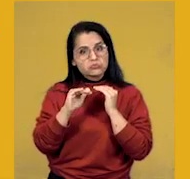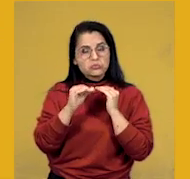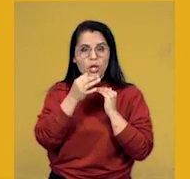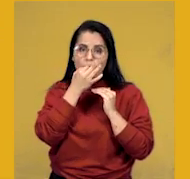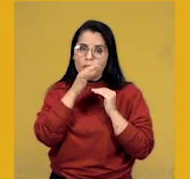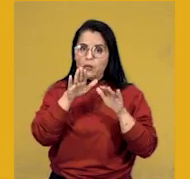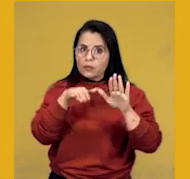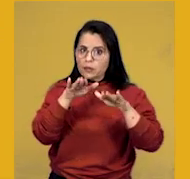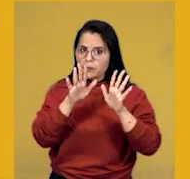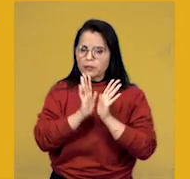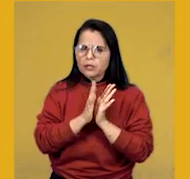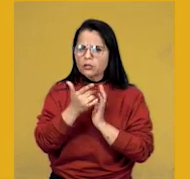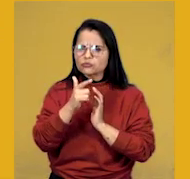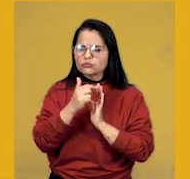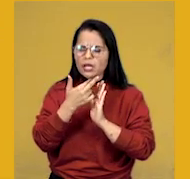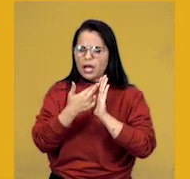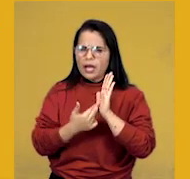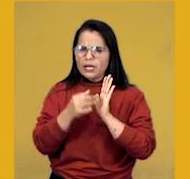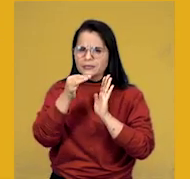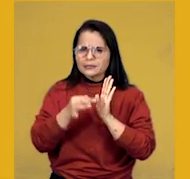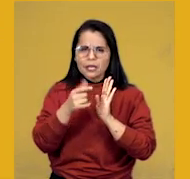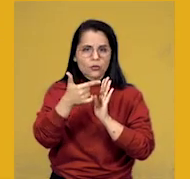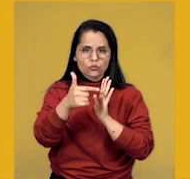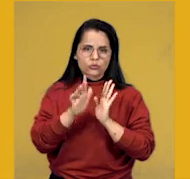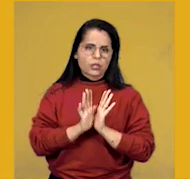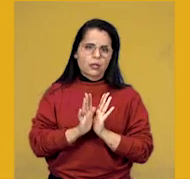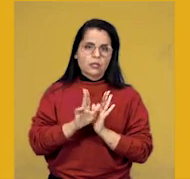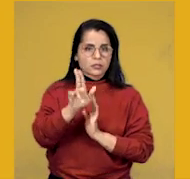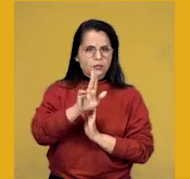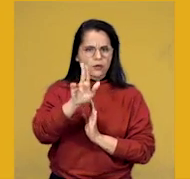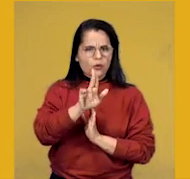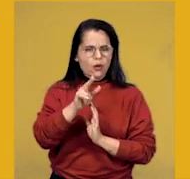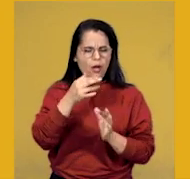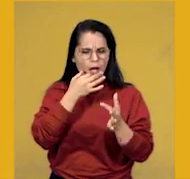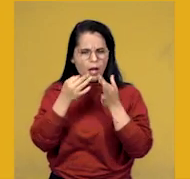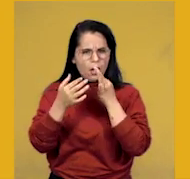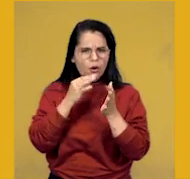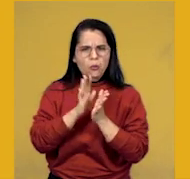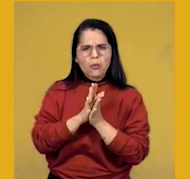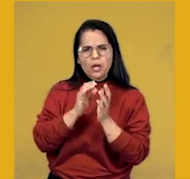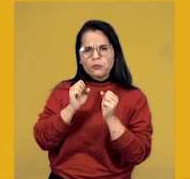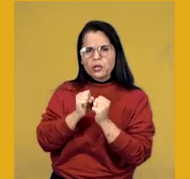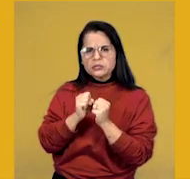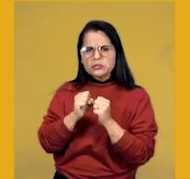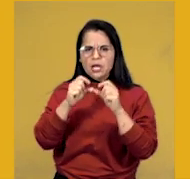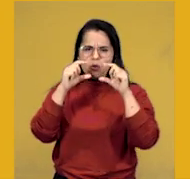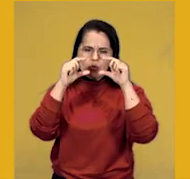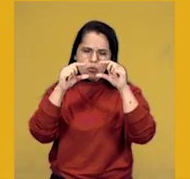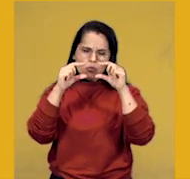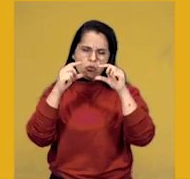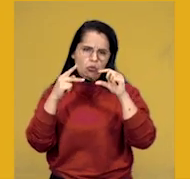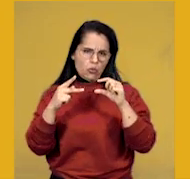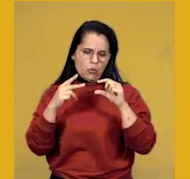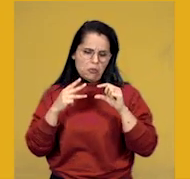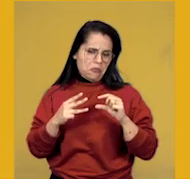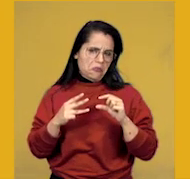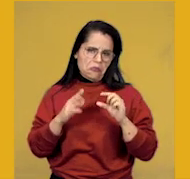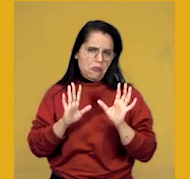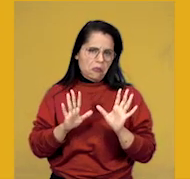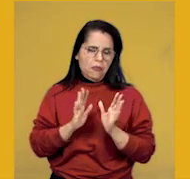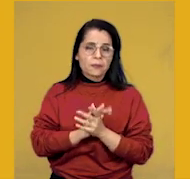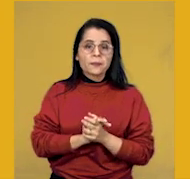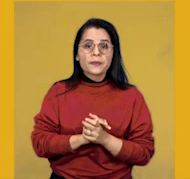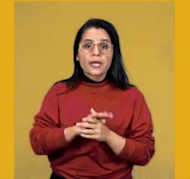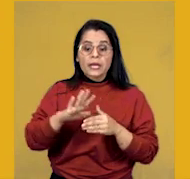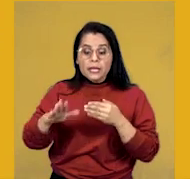gastar aí, não tem uma receita para isso, uma regra, você vai usar os argumentos. Você pode gastar 2, 3 parágrafos, ou menos, ou mais. E